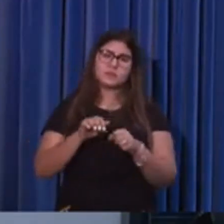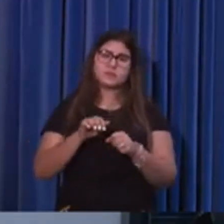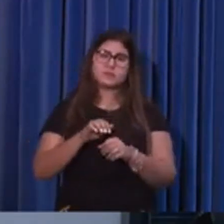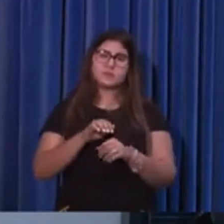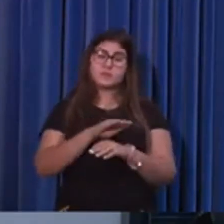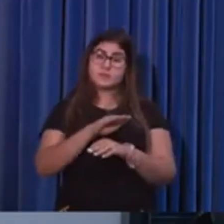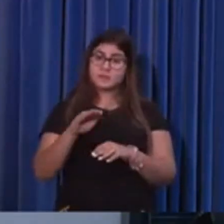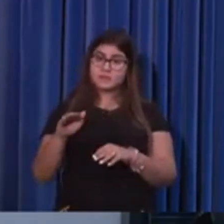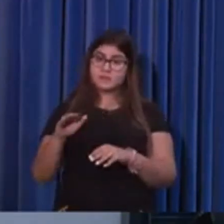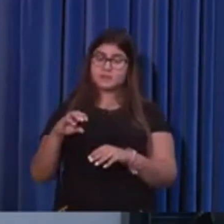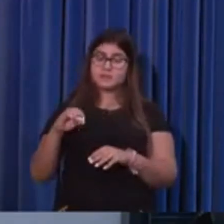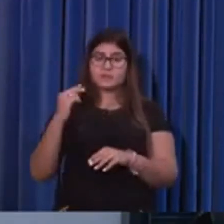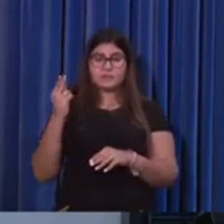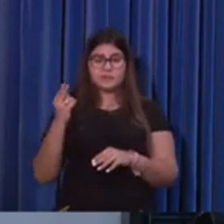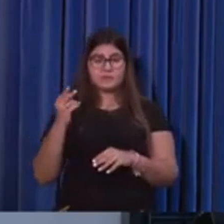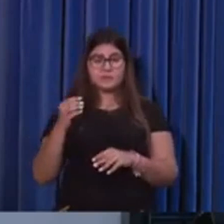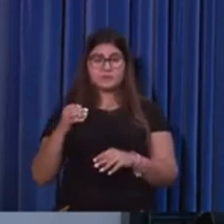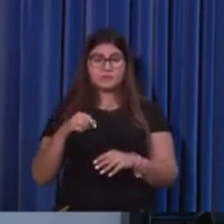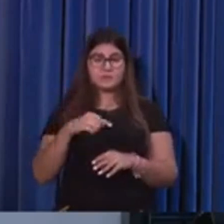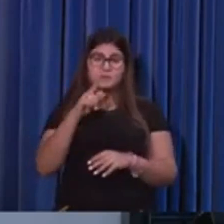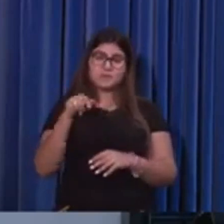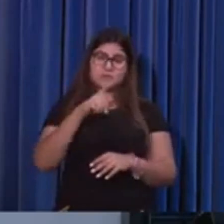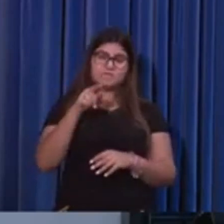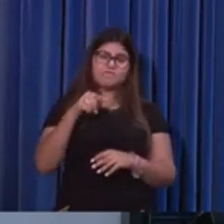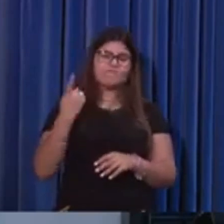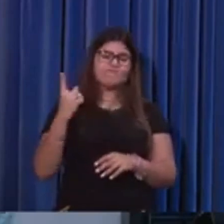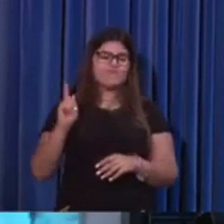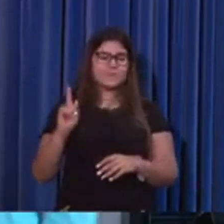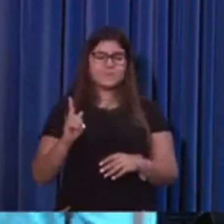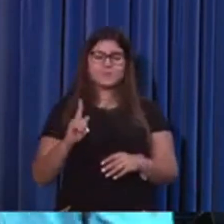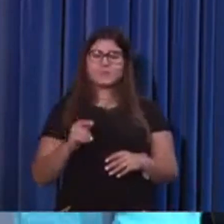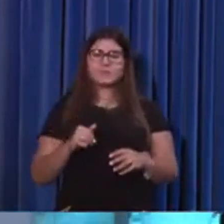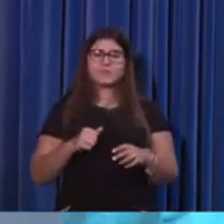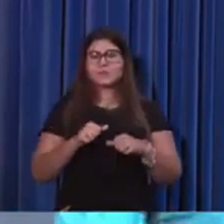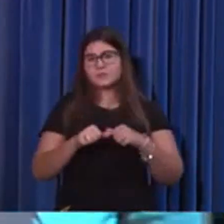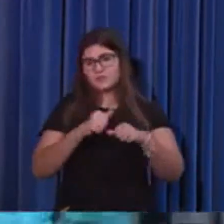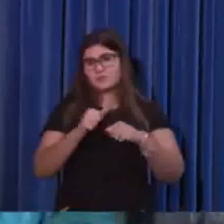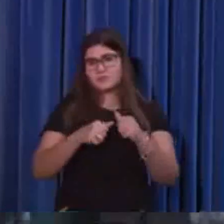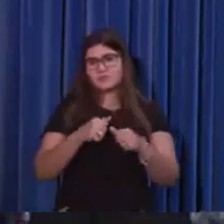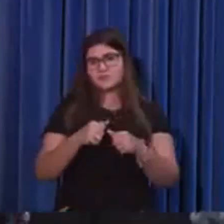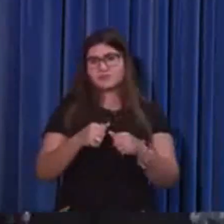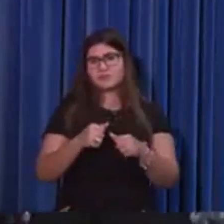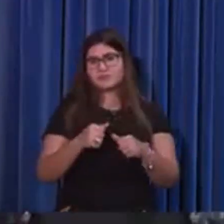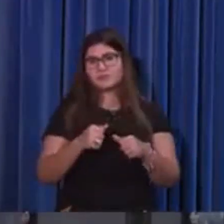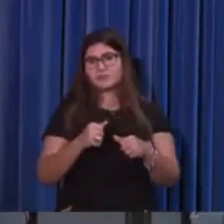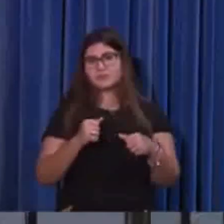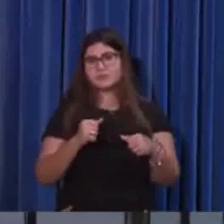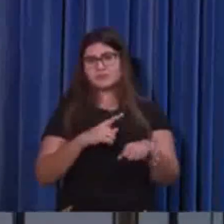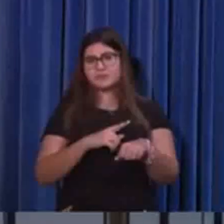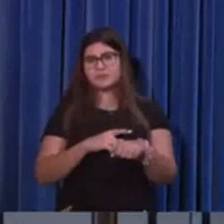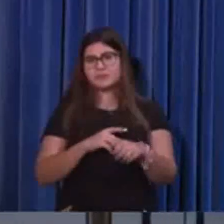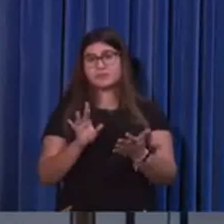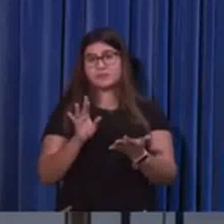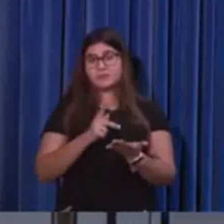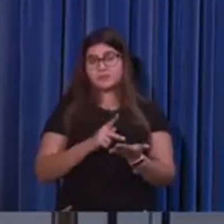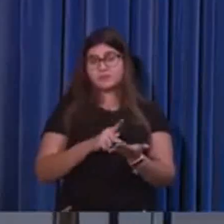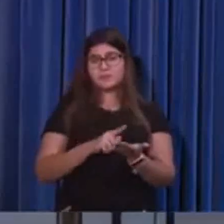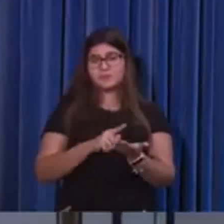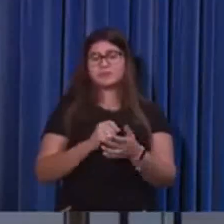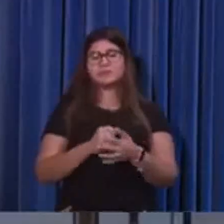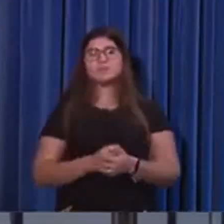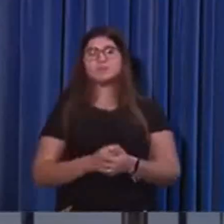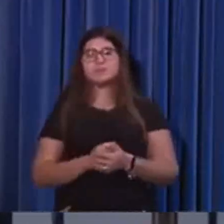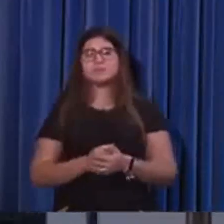realidade. Vocês entendem isso? Quando eu digo que esses bancos são de madeira, independente do tempo, esses